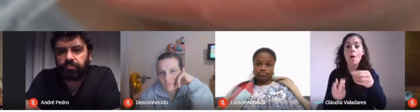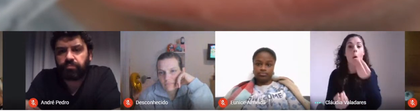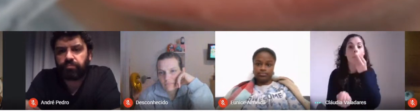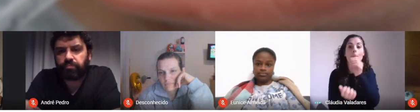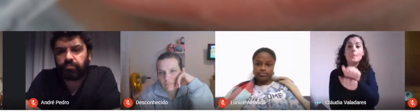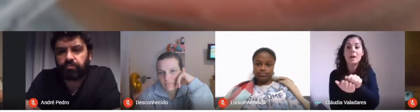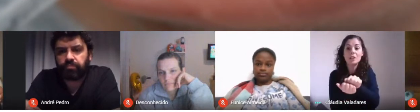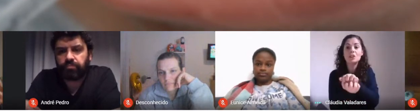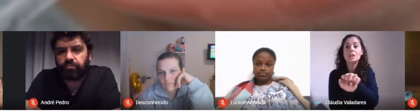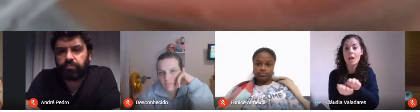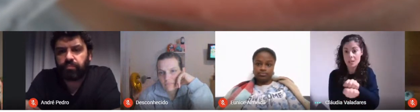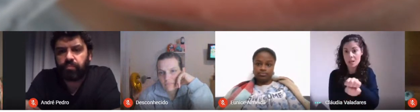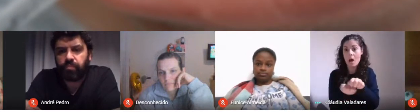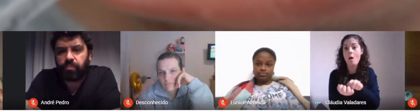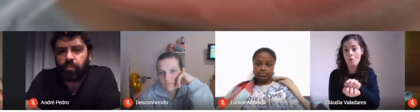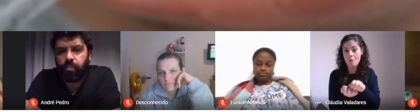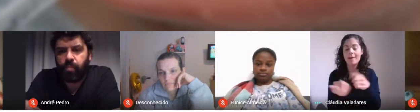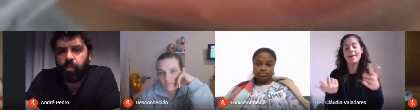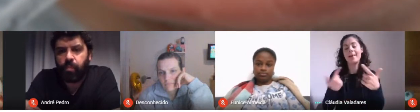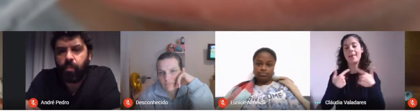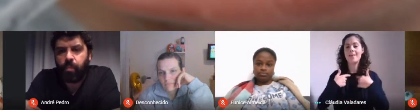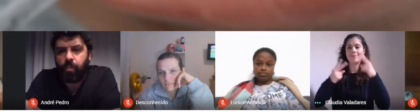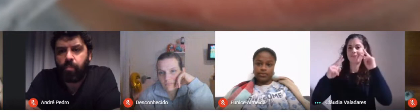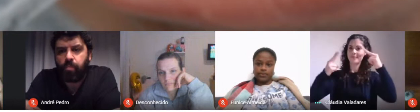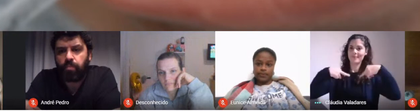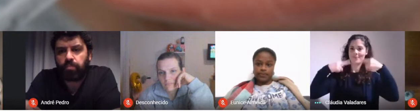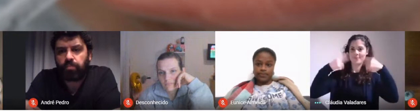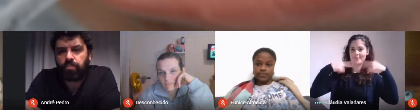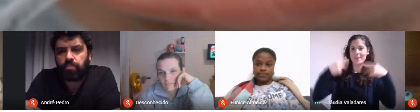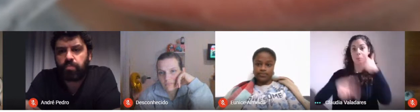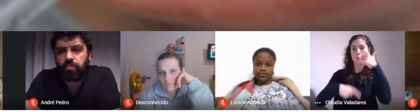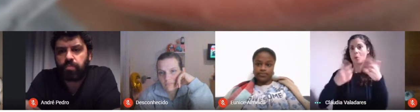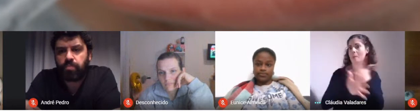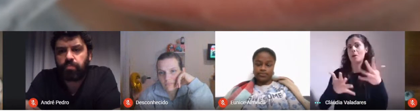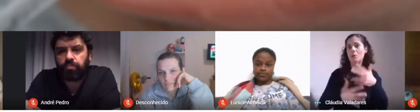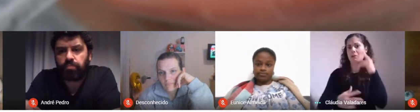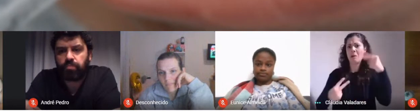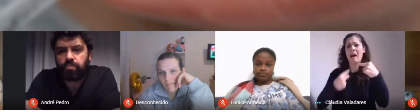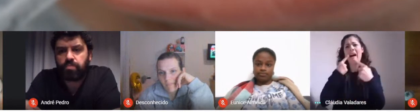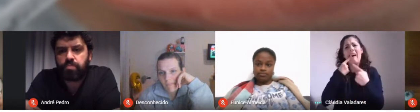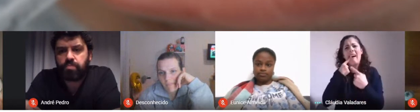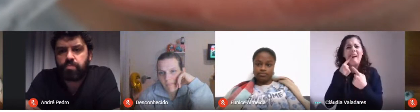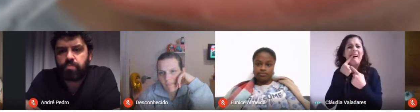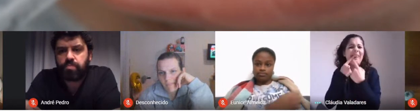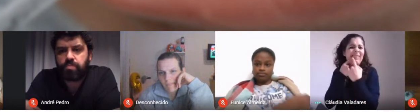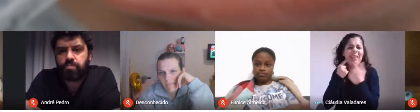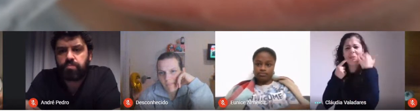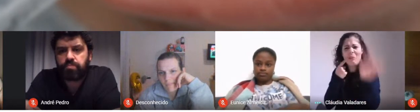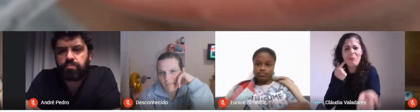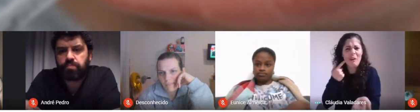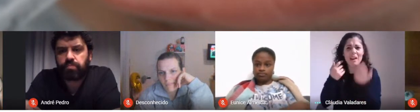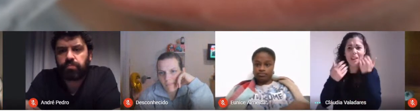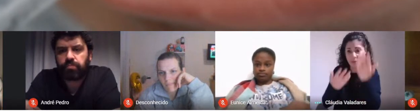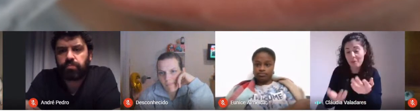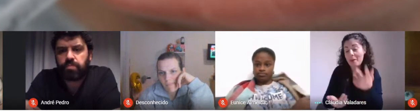estética. A estética muitas vezes é considerada a mais importante pela parte das pessoas, no entanto, é a que tem menos